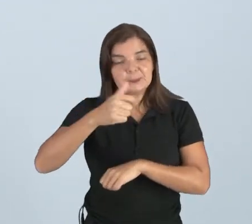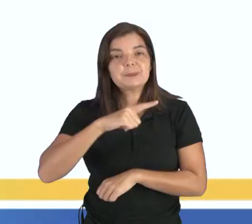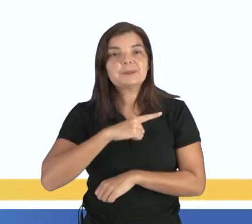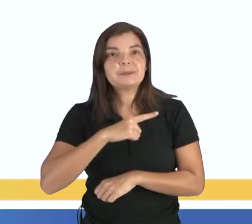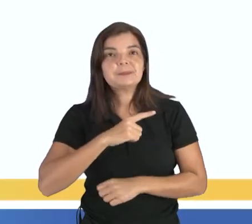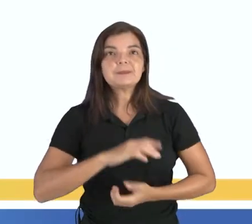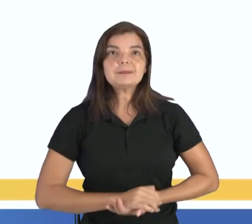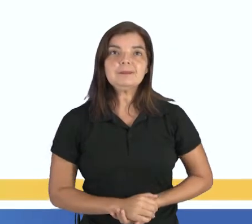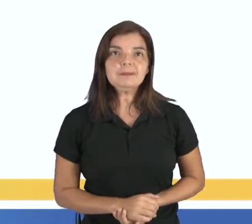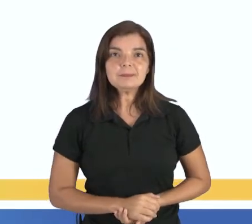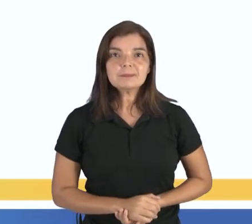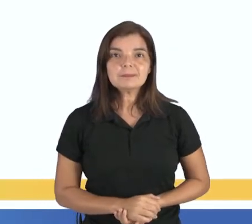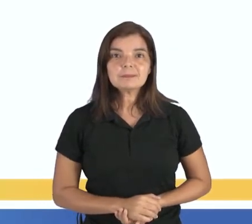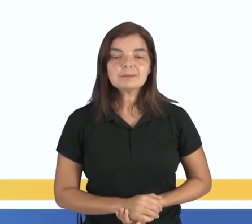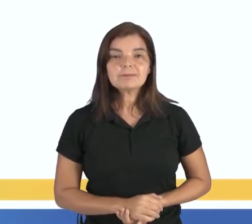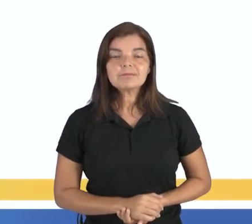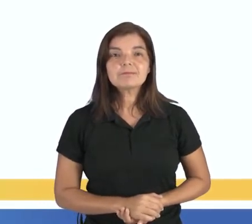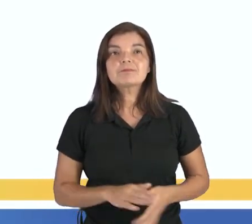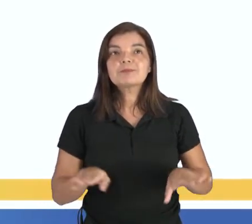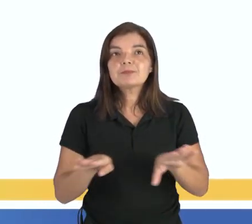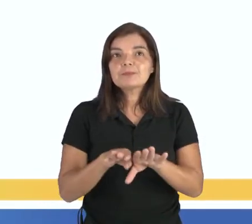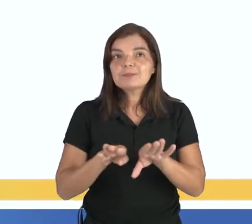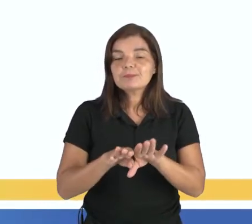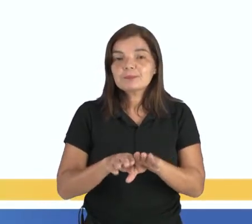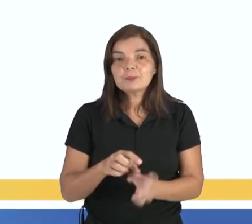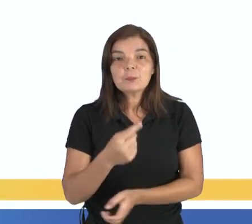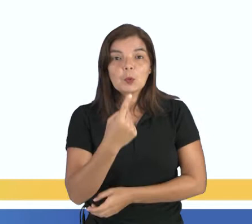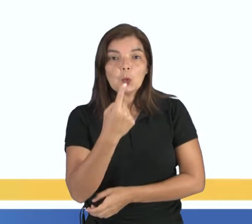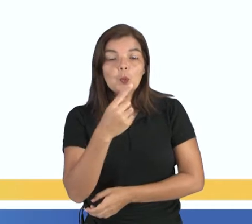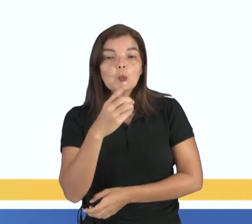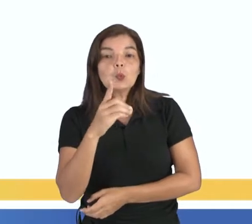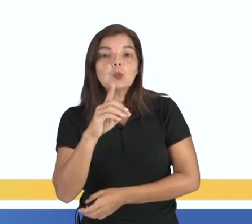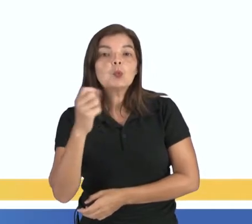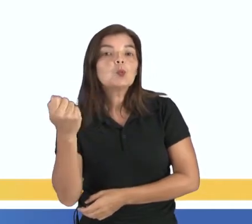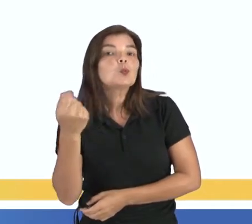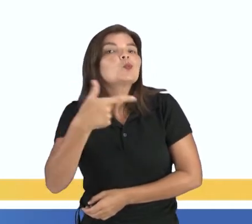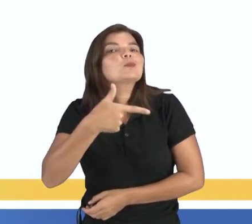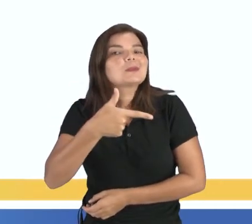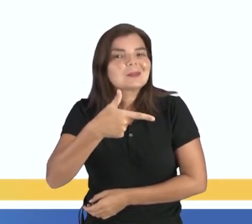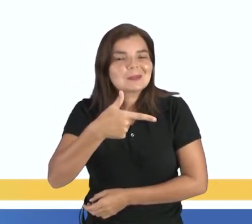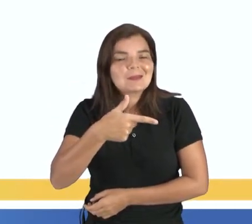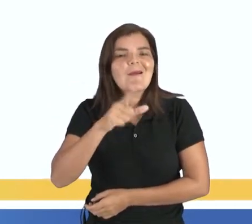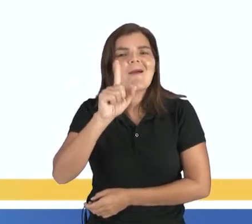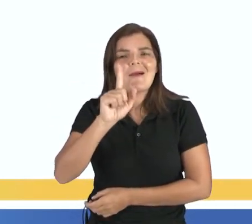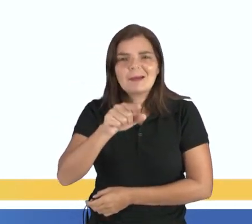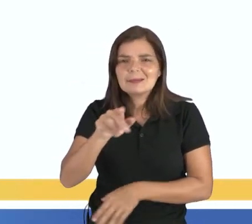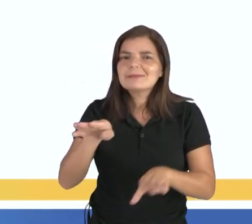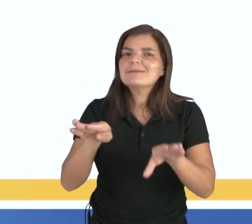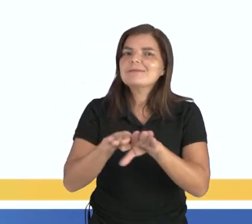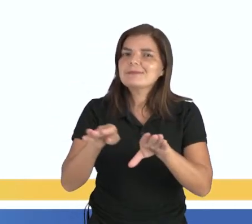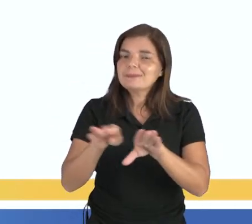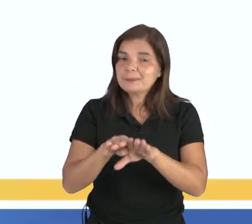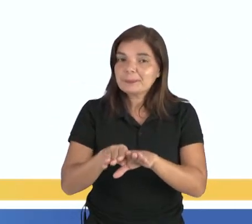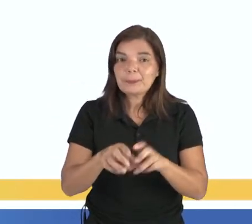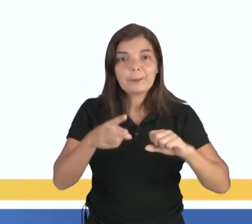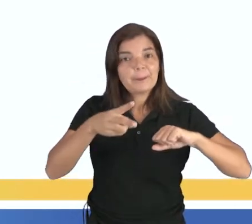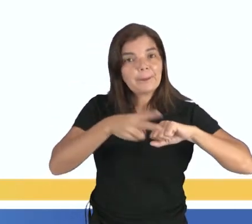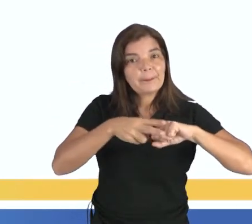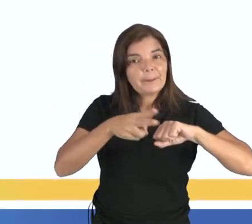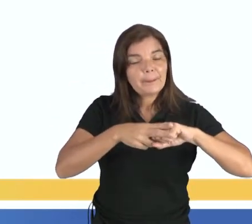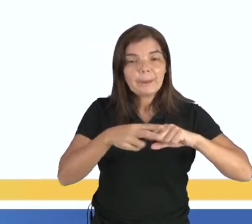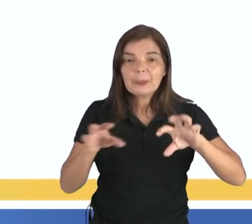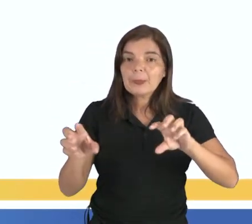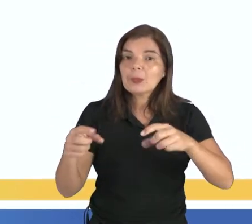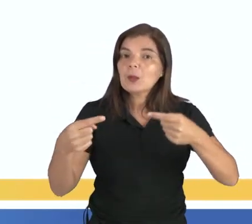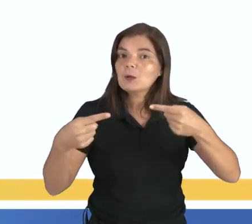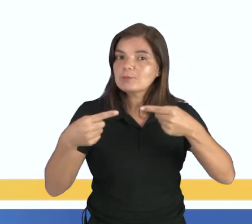bom? Expressão como um dos que. Esse é mais um dos casos em que tanto o verbo pode ser